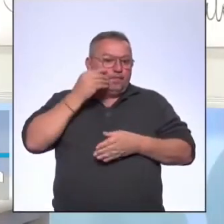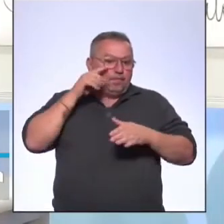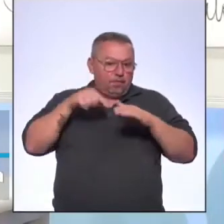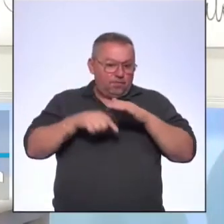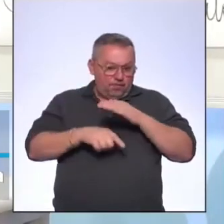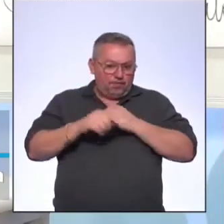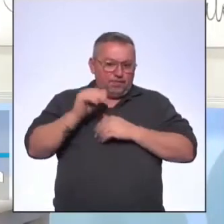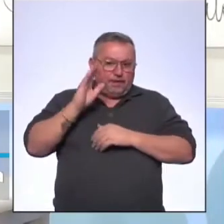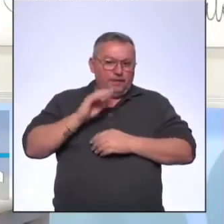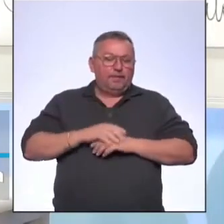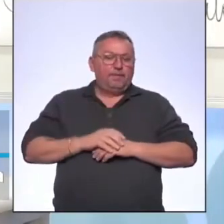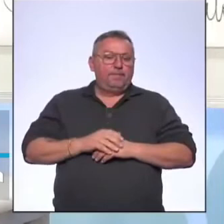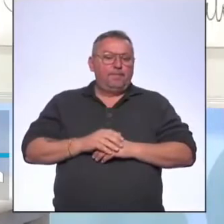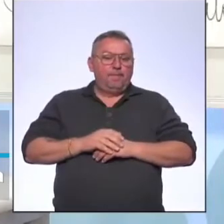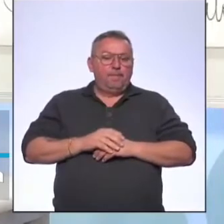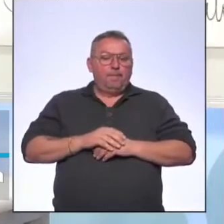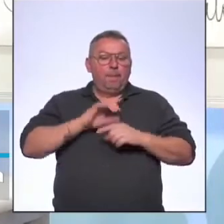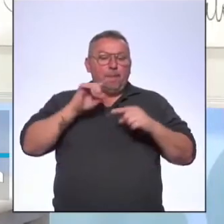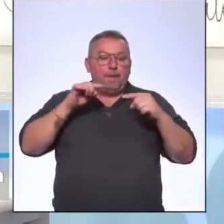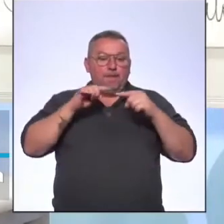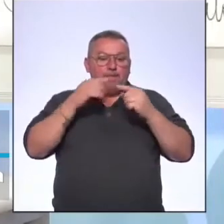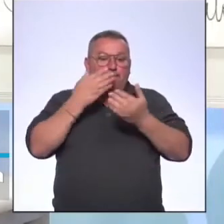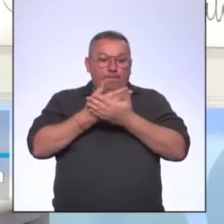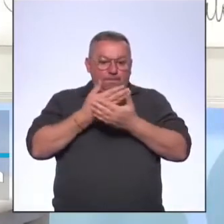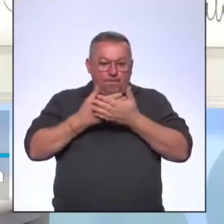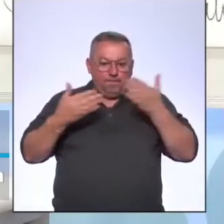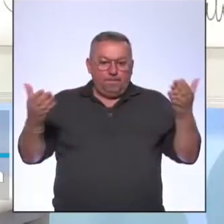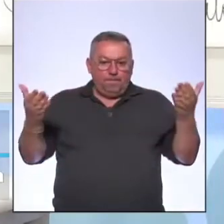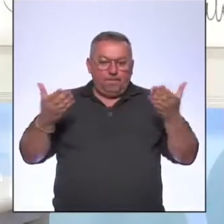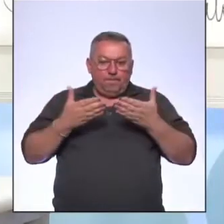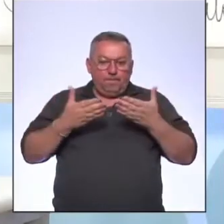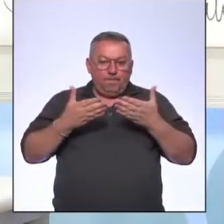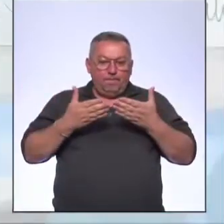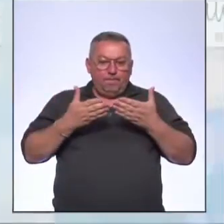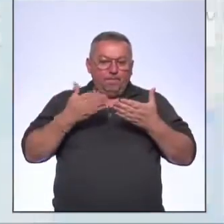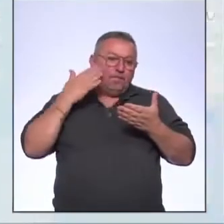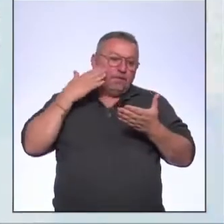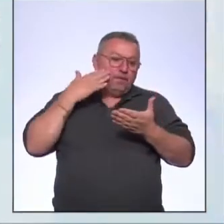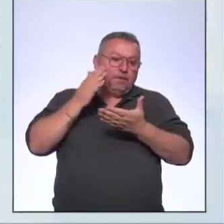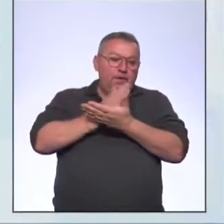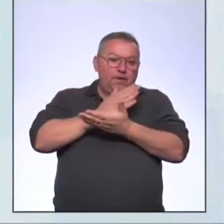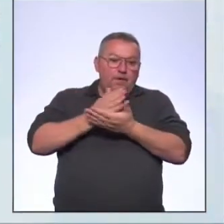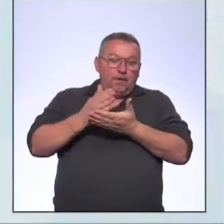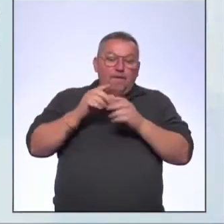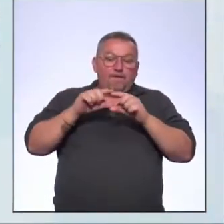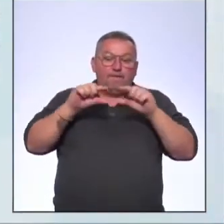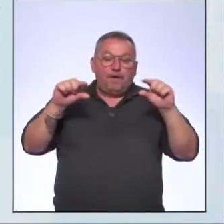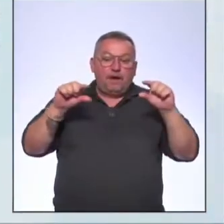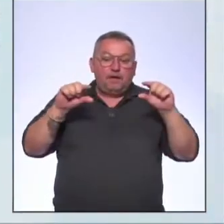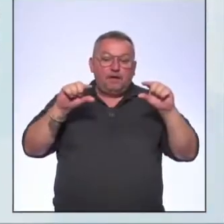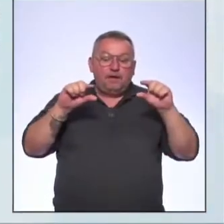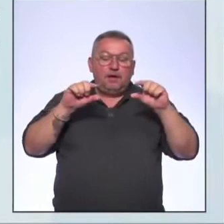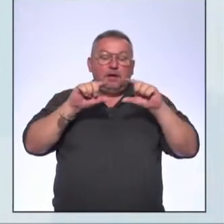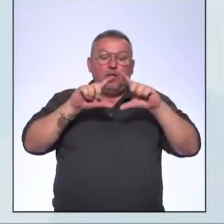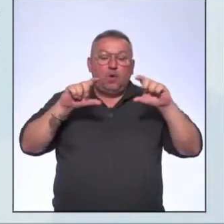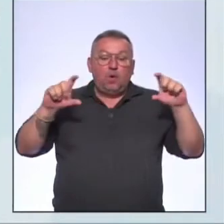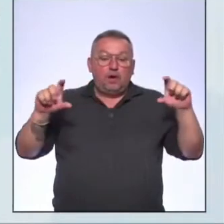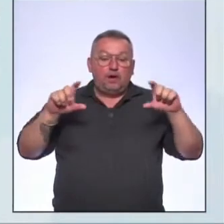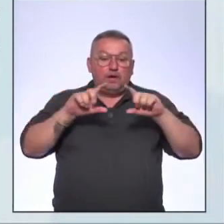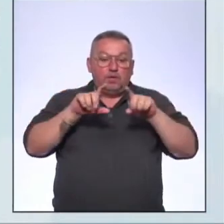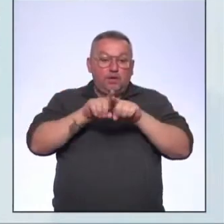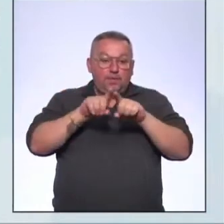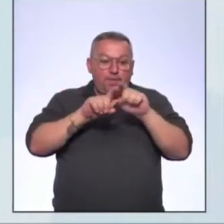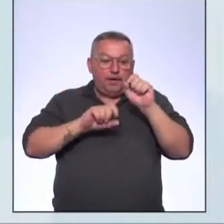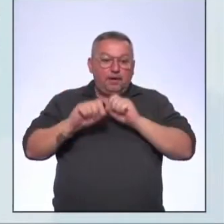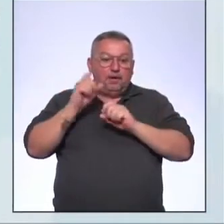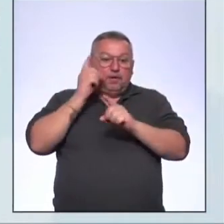pouquinho mais, tá? Então, objetivos da aula: distinguir frase e oração, identificar o sujeito e o predicado em uma